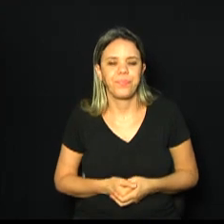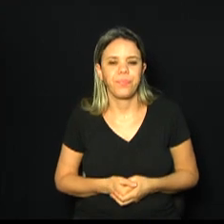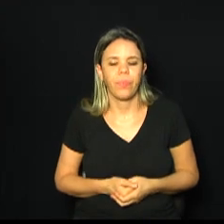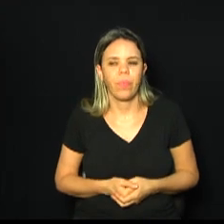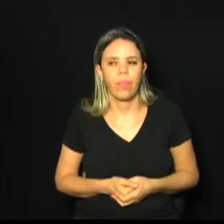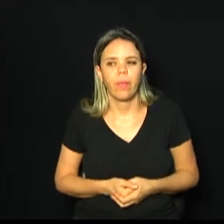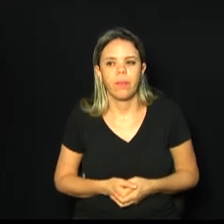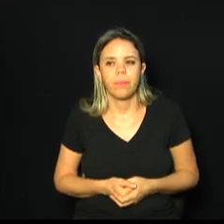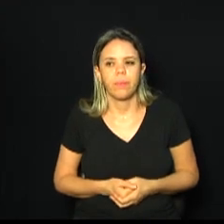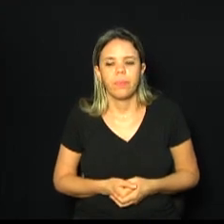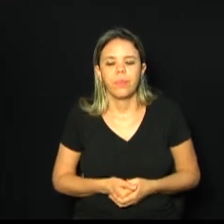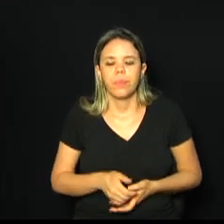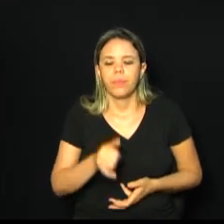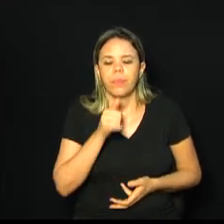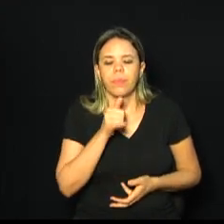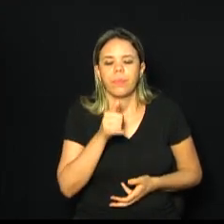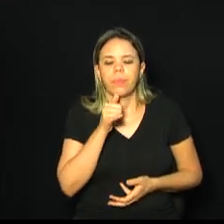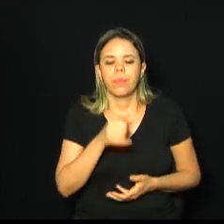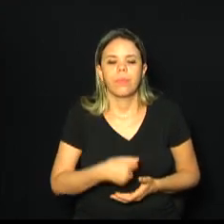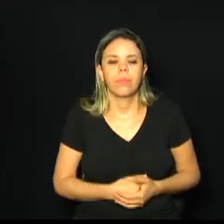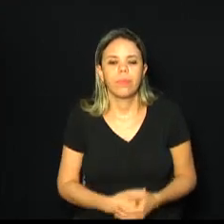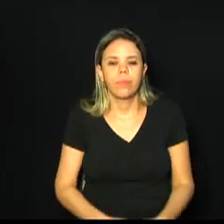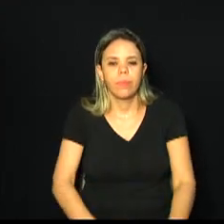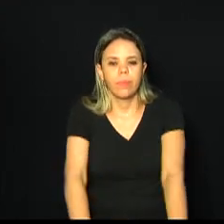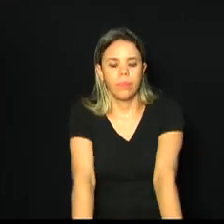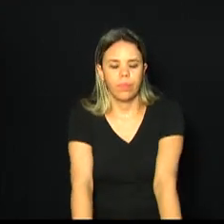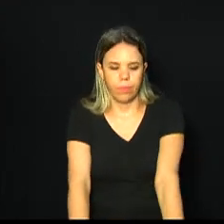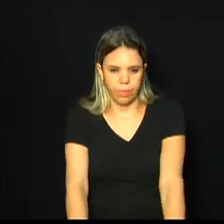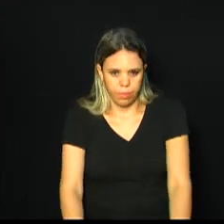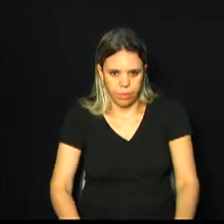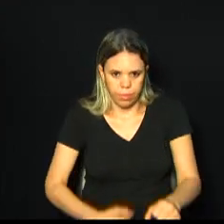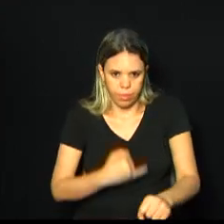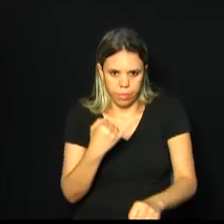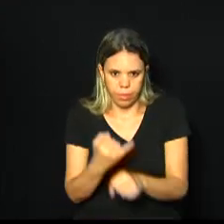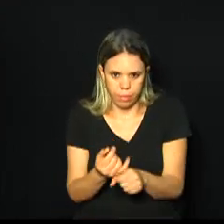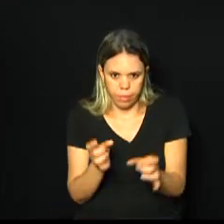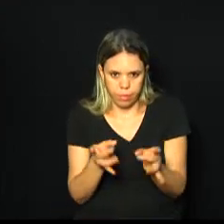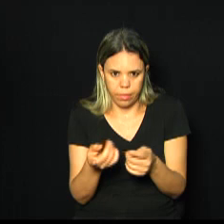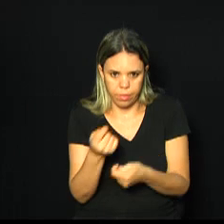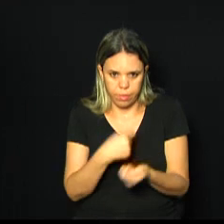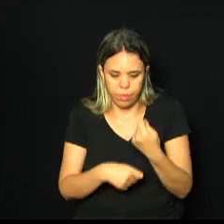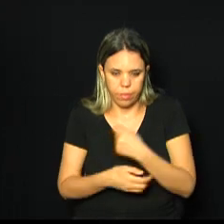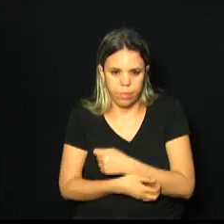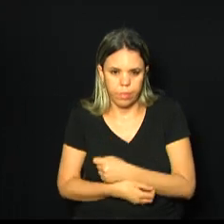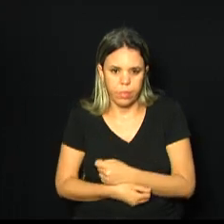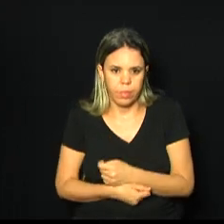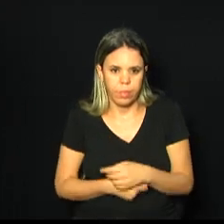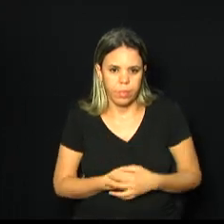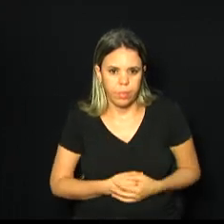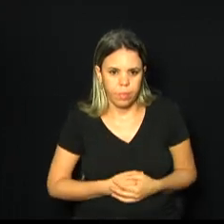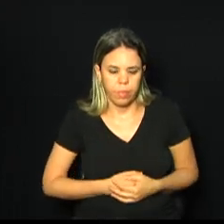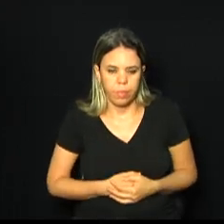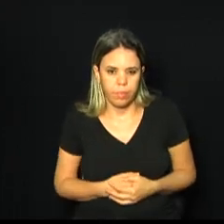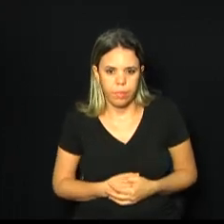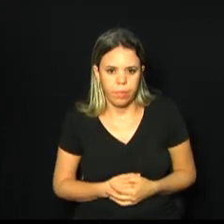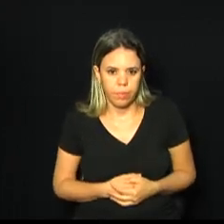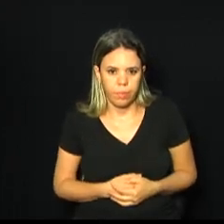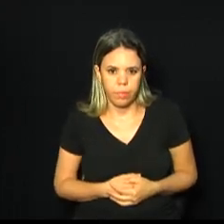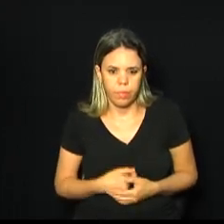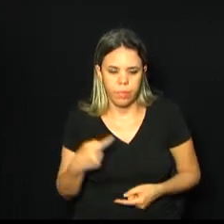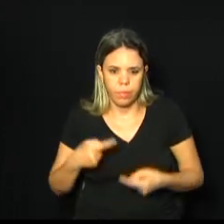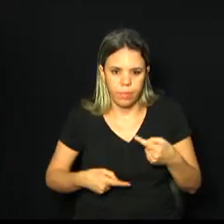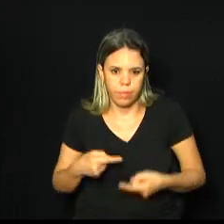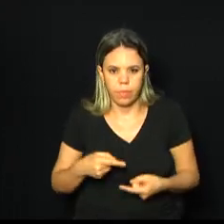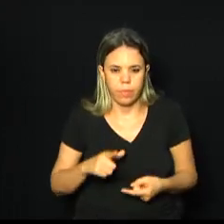Embora, por exemplo, um site de e-commerce, né, a política